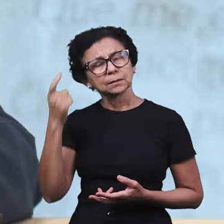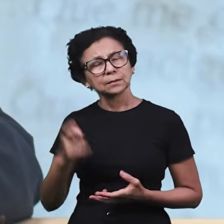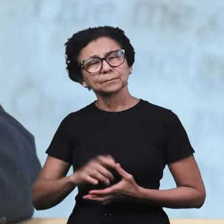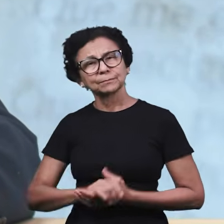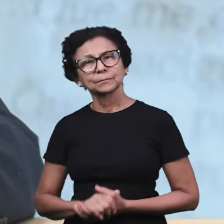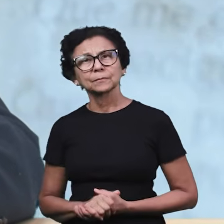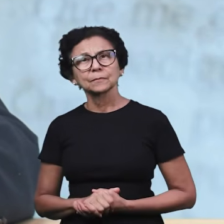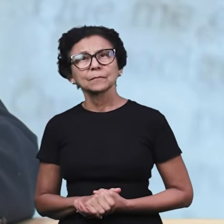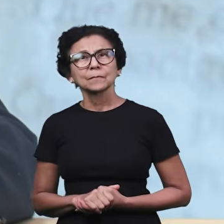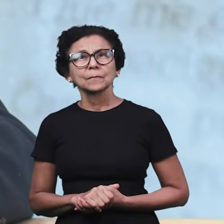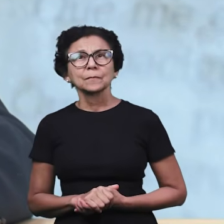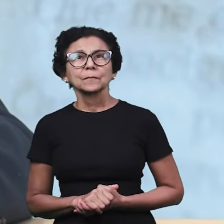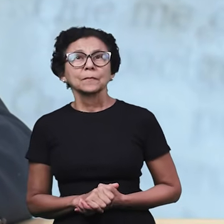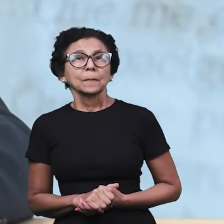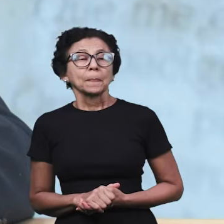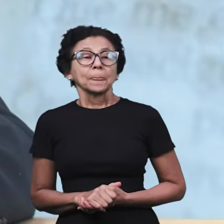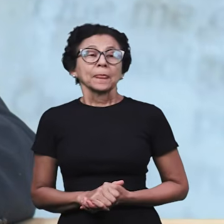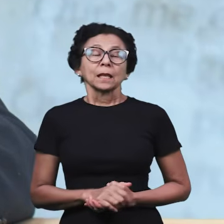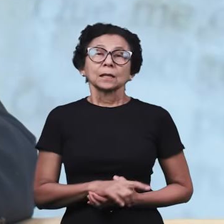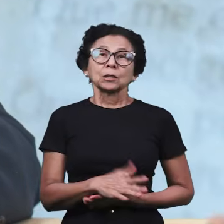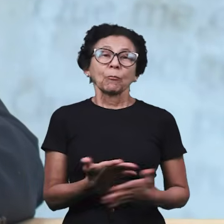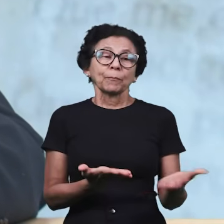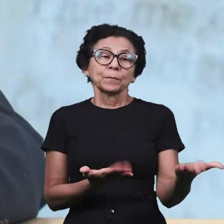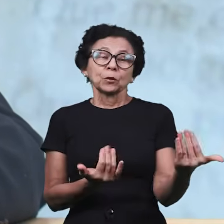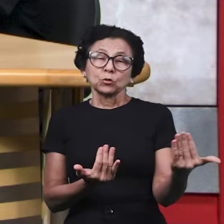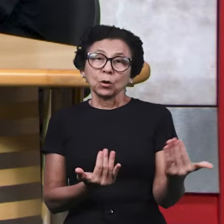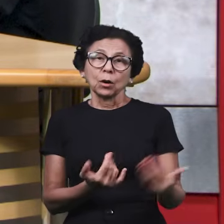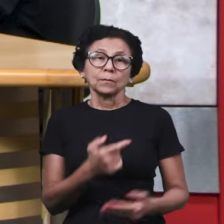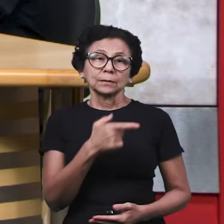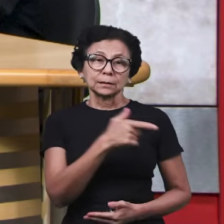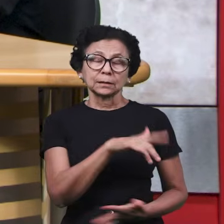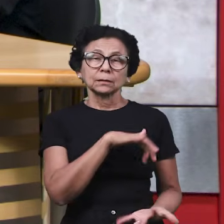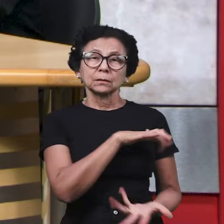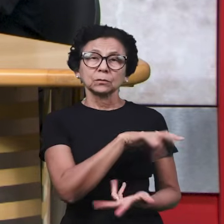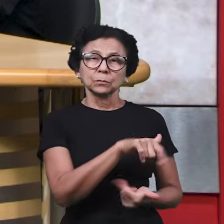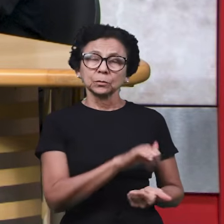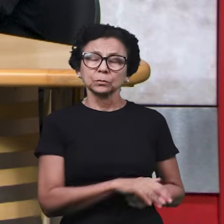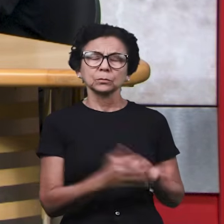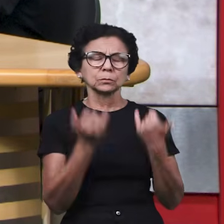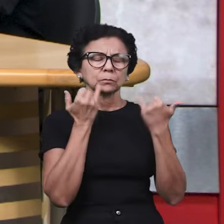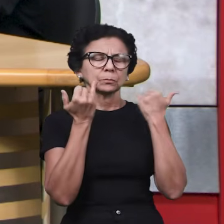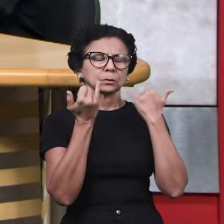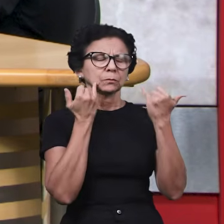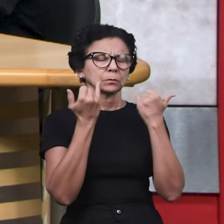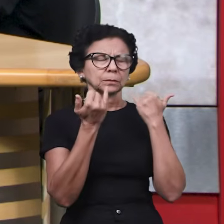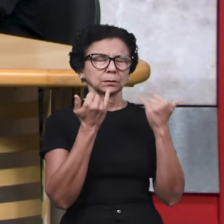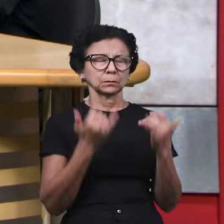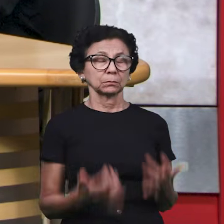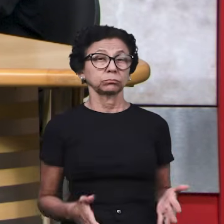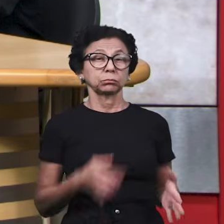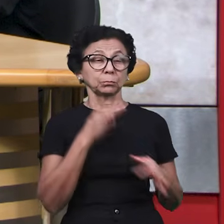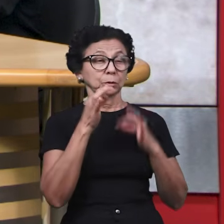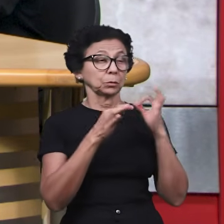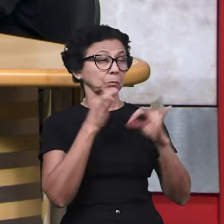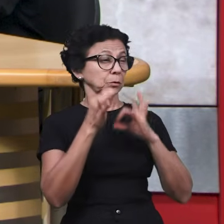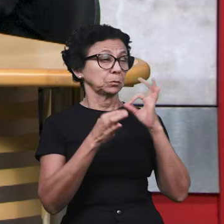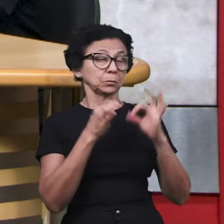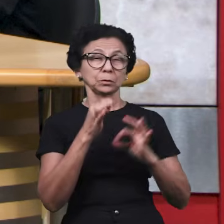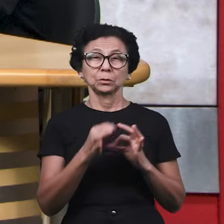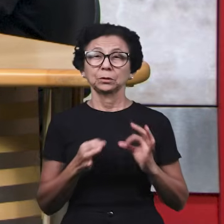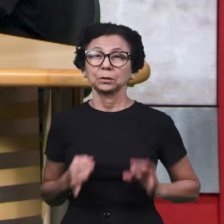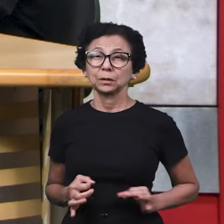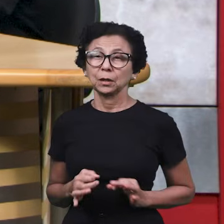são tantos conselhos. São bombardeados, eles em são todos os bombardeados, lugares. são bombardeados. E chega um ponto que por querer fazer parte